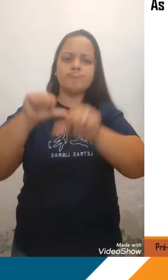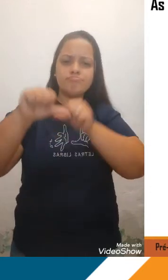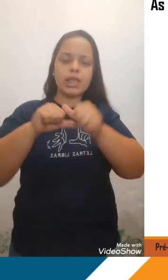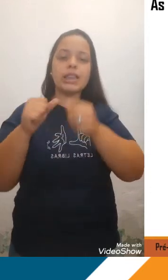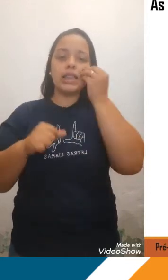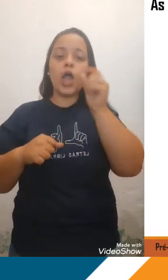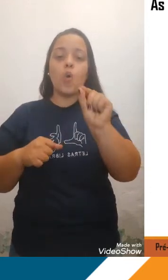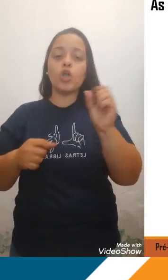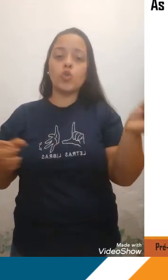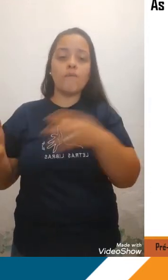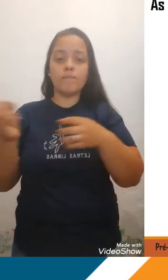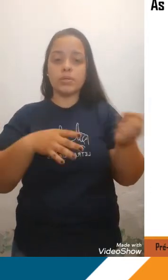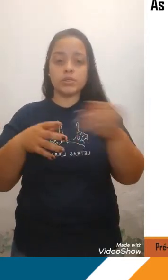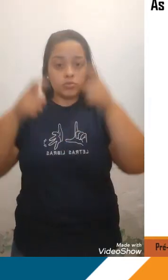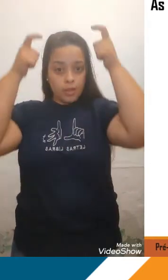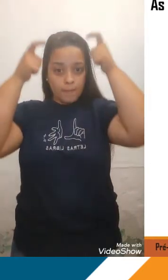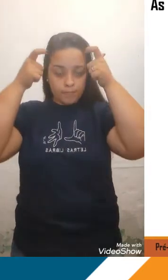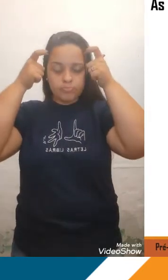a modernização da monarquia.